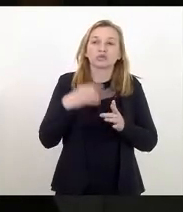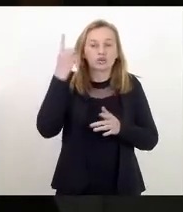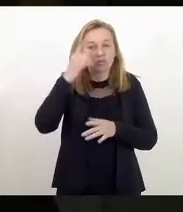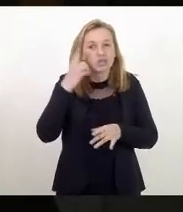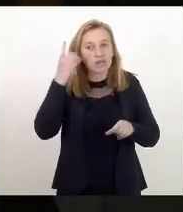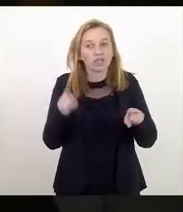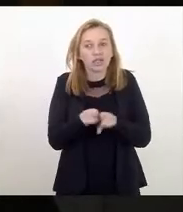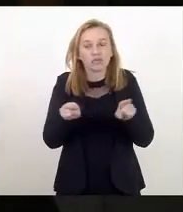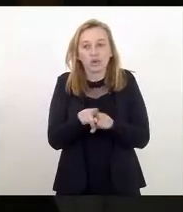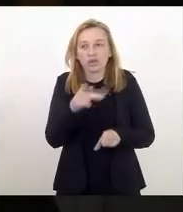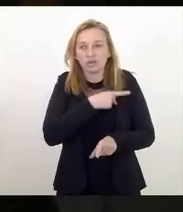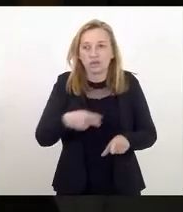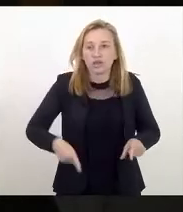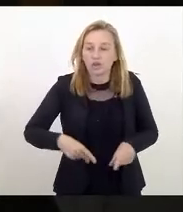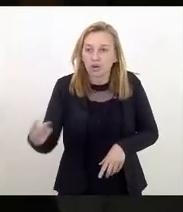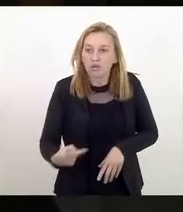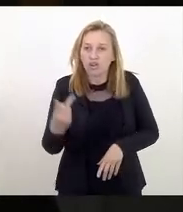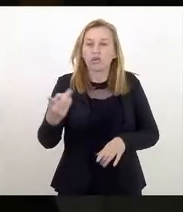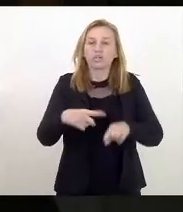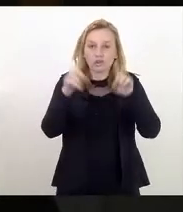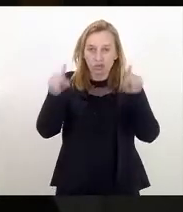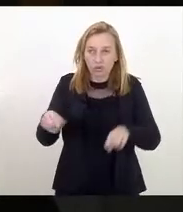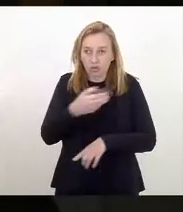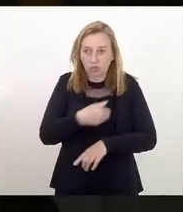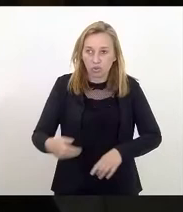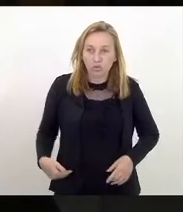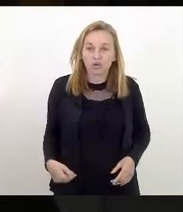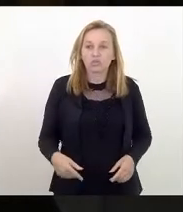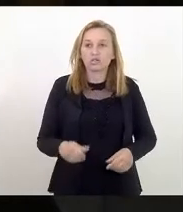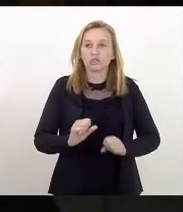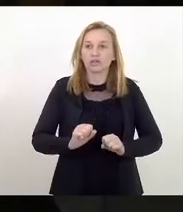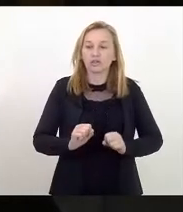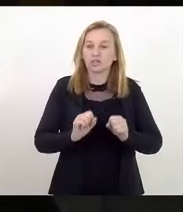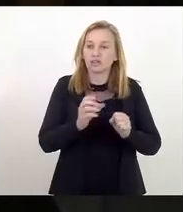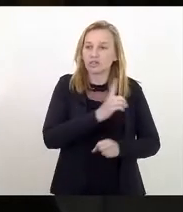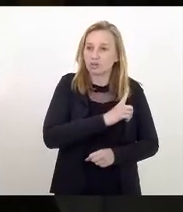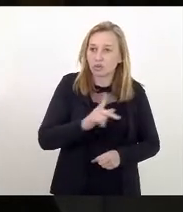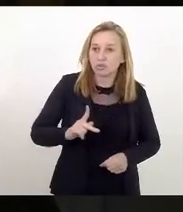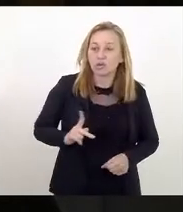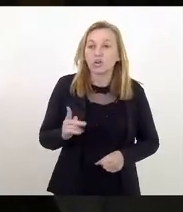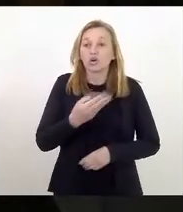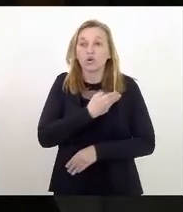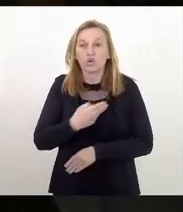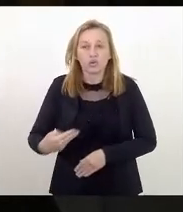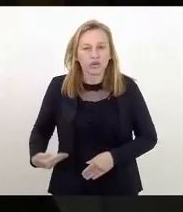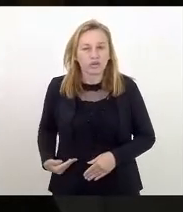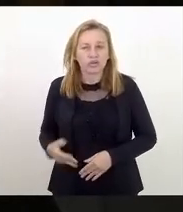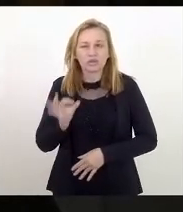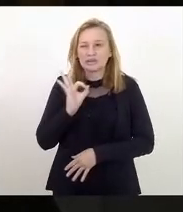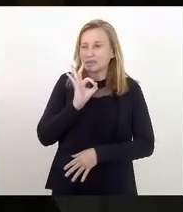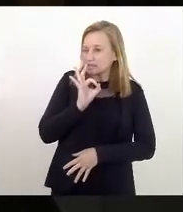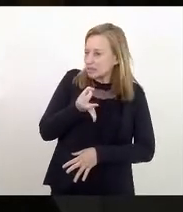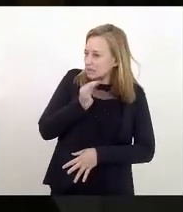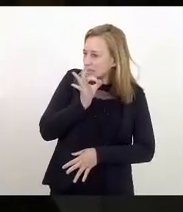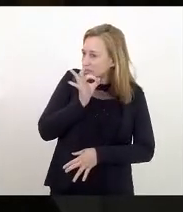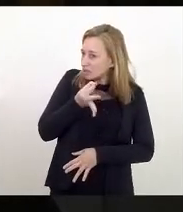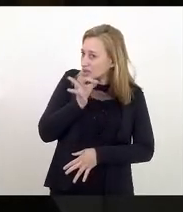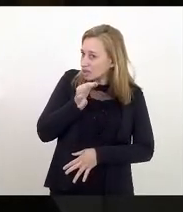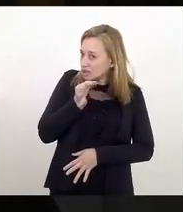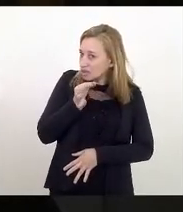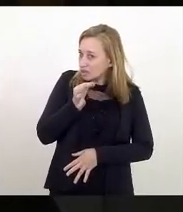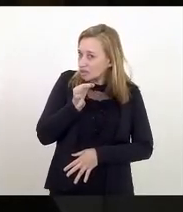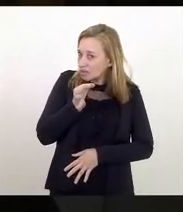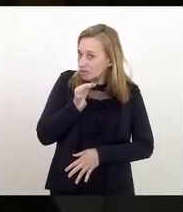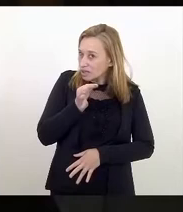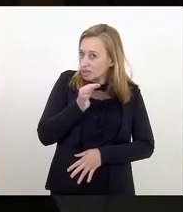valor da defensoria pública e dos seus servidores. O governador, seguramente, vai sancionar esse